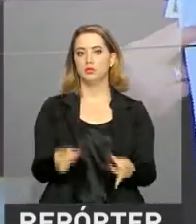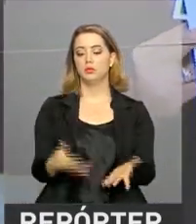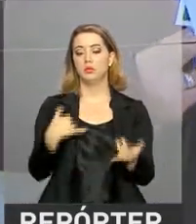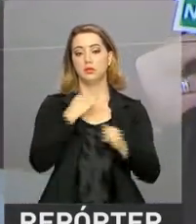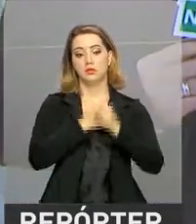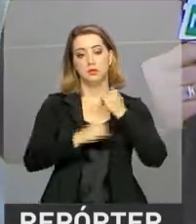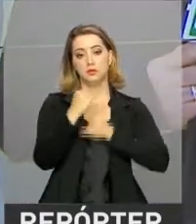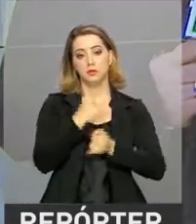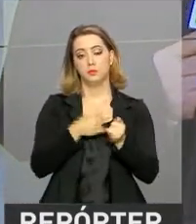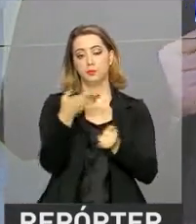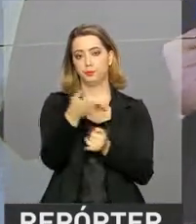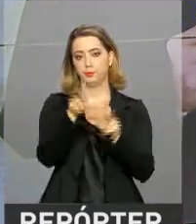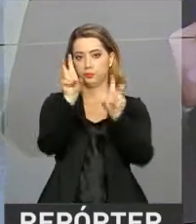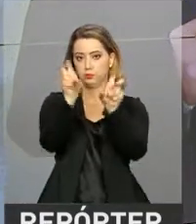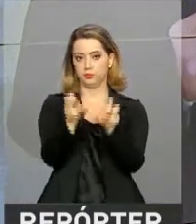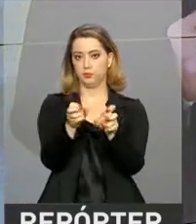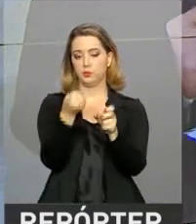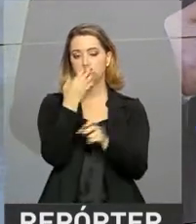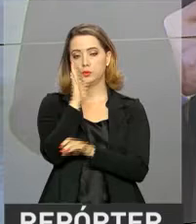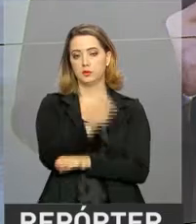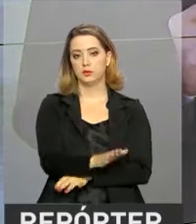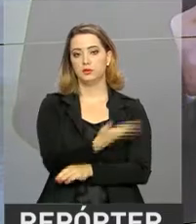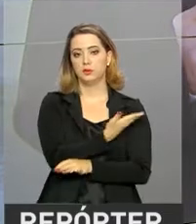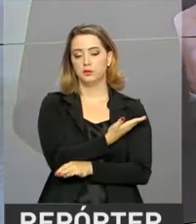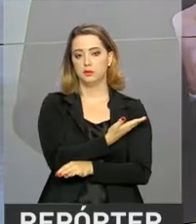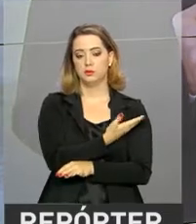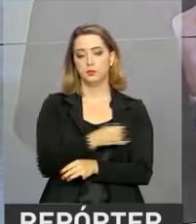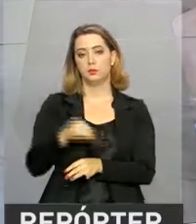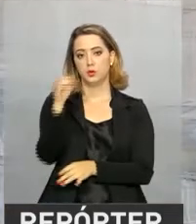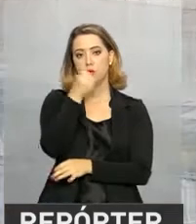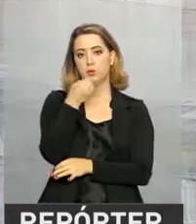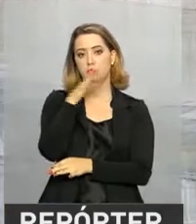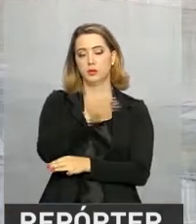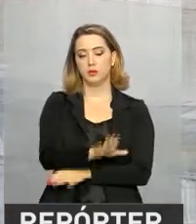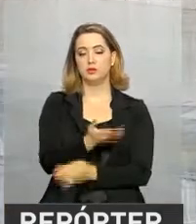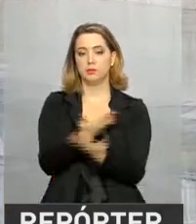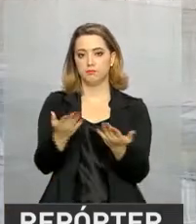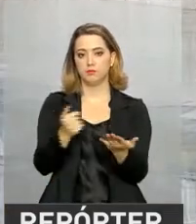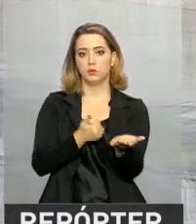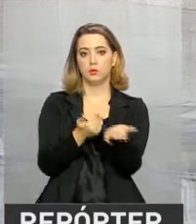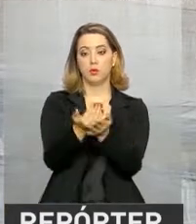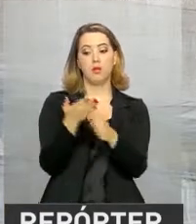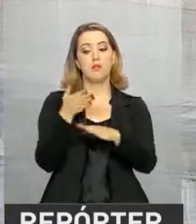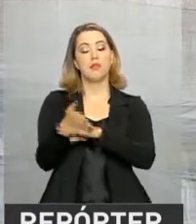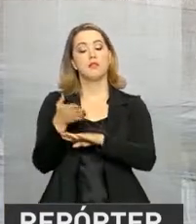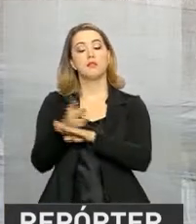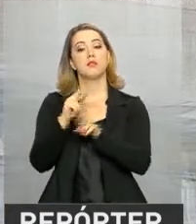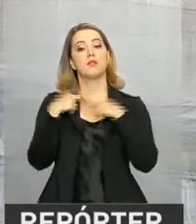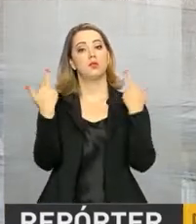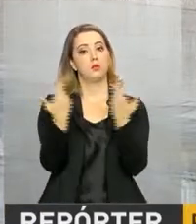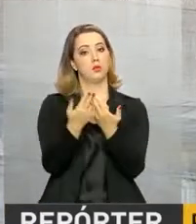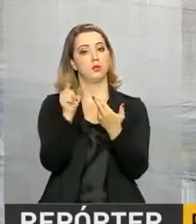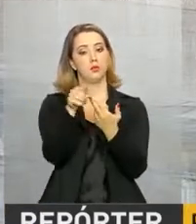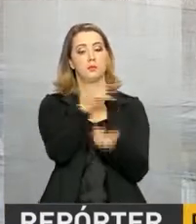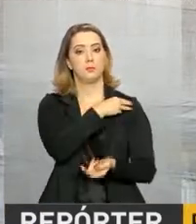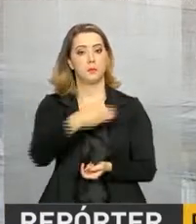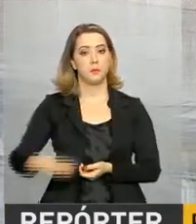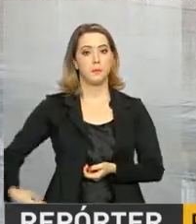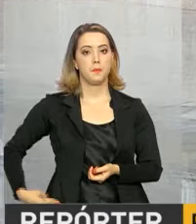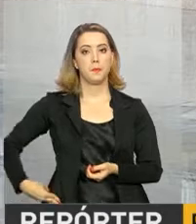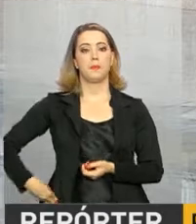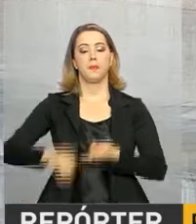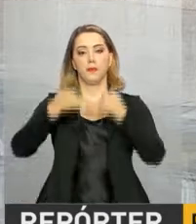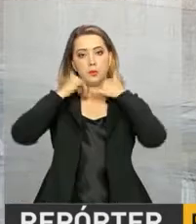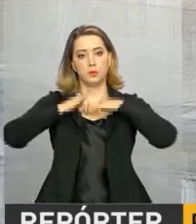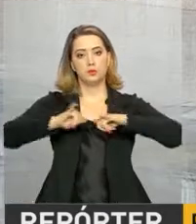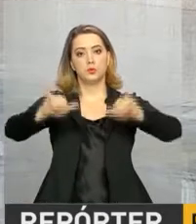informações sobre esse assunto lá paulo boa tarde o lazer luiz boa tarde participam desta reunião os ministros de minas e